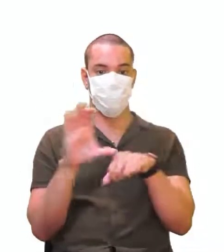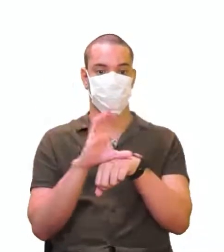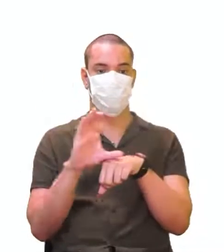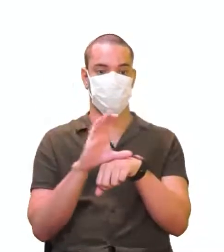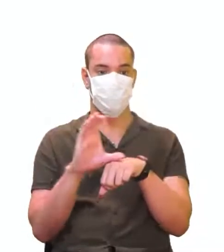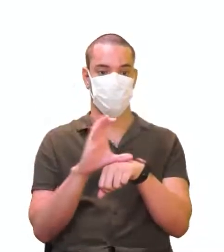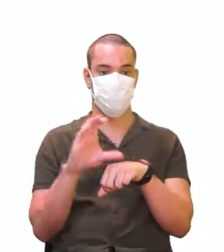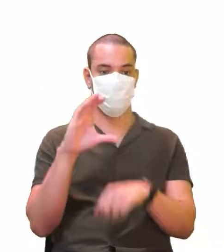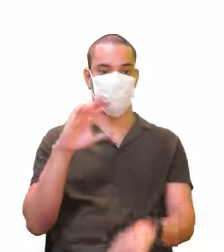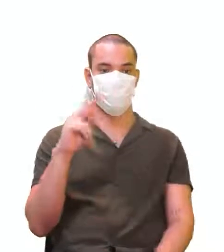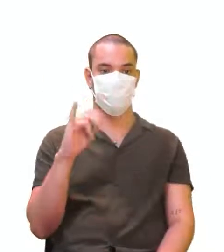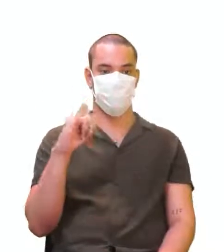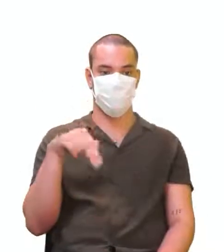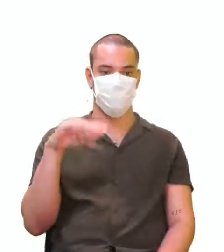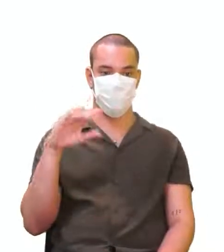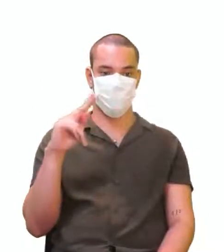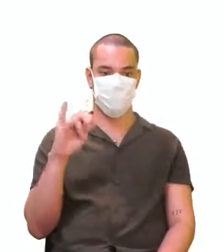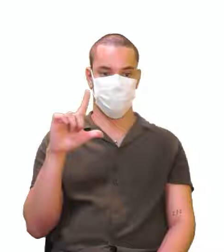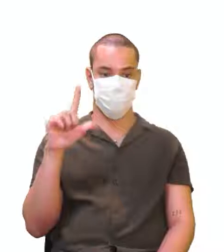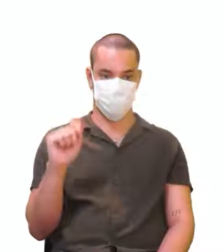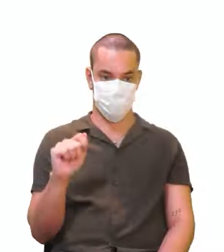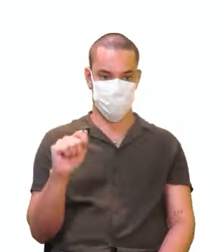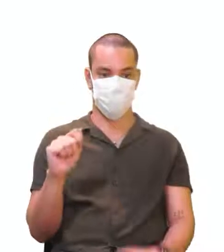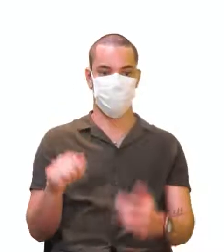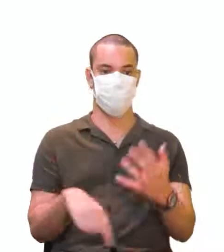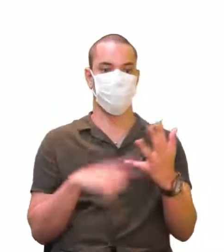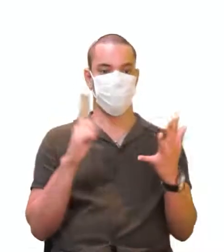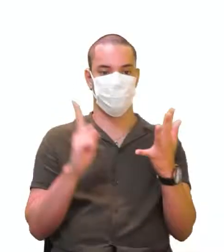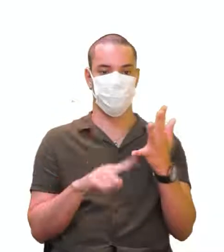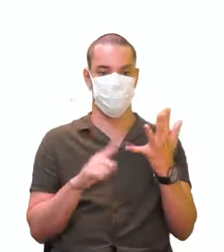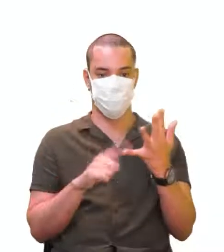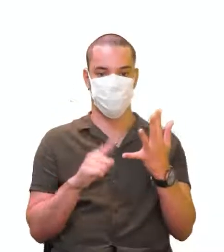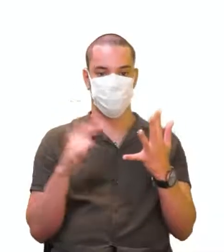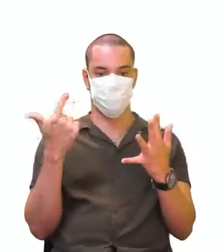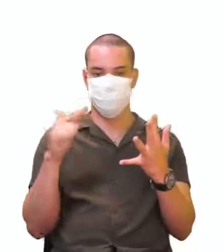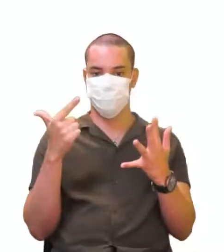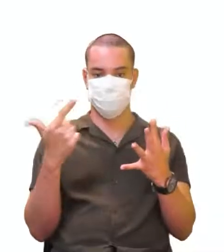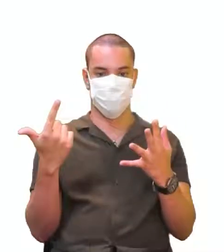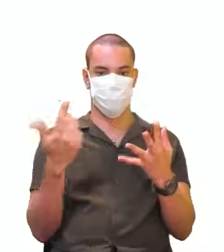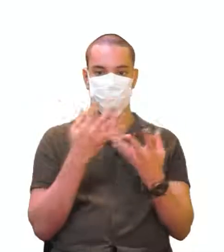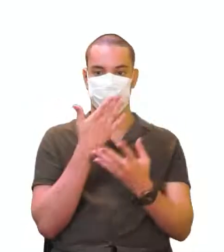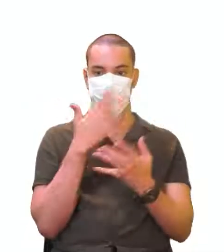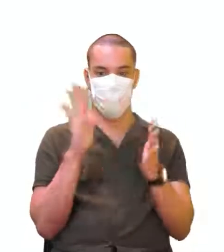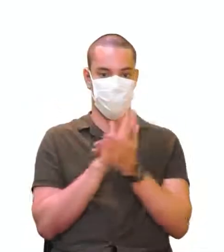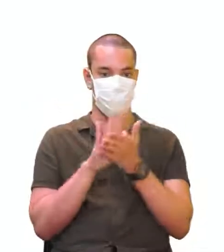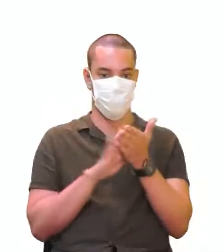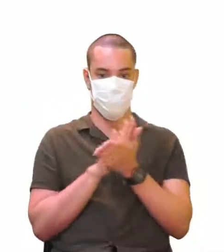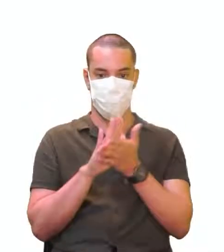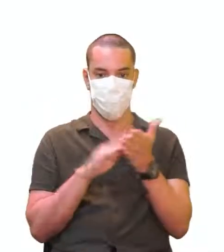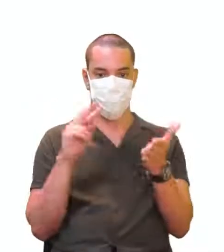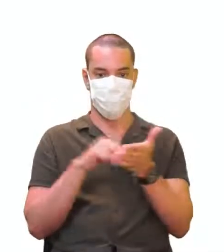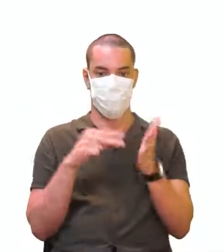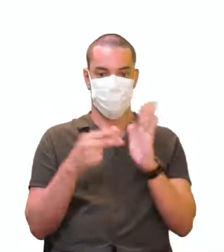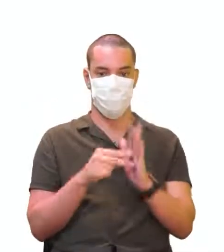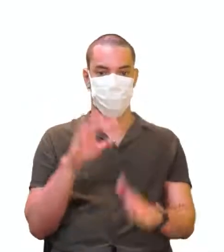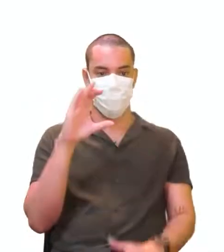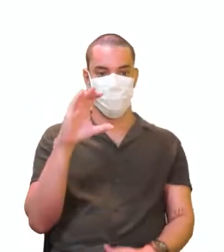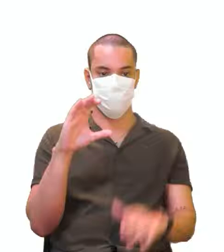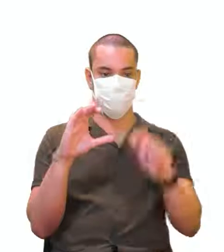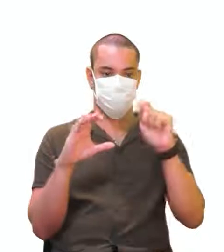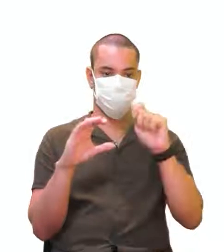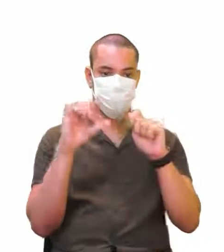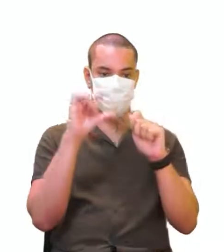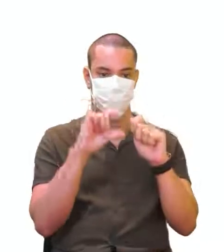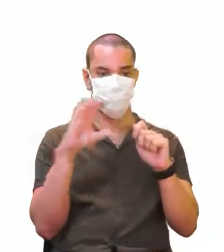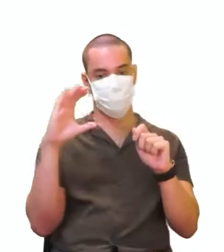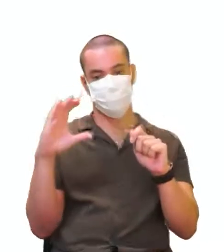que é chamado de chinchila. E o indivíduo sem pigmentação, tá aqui ele, é Czão,